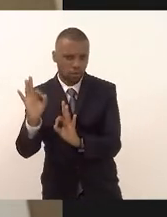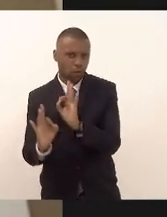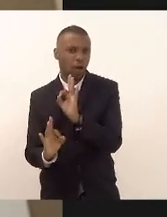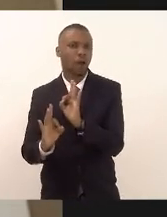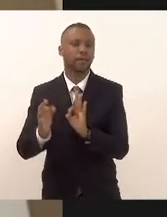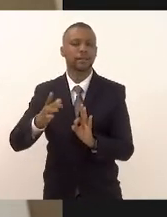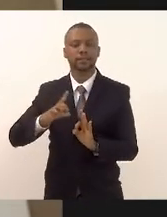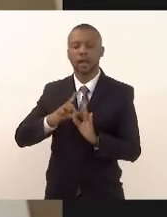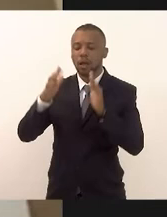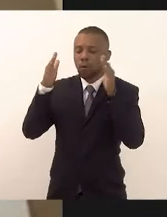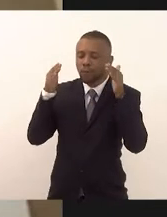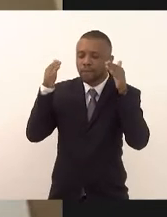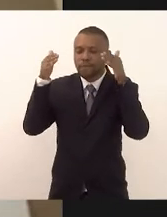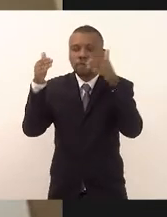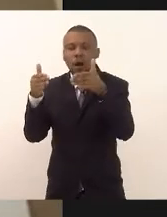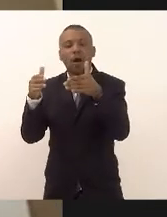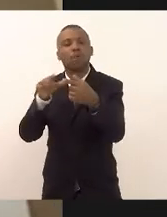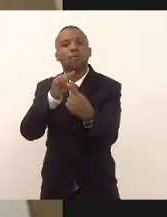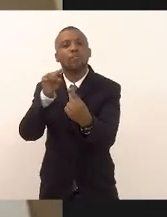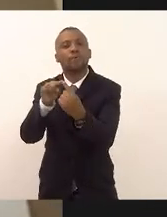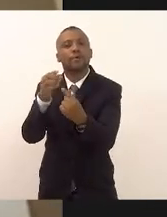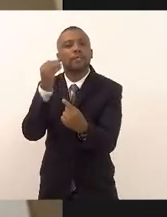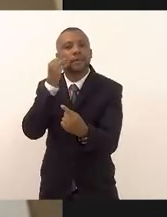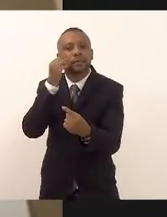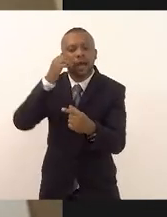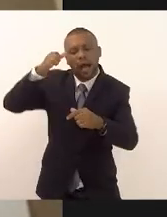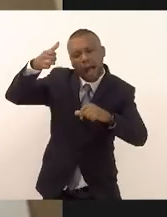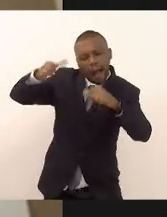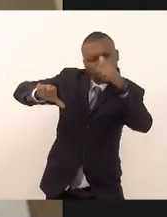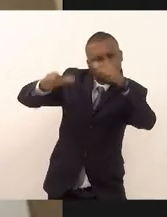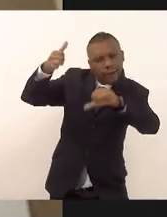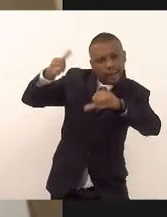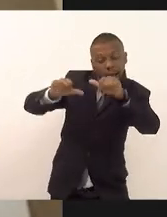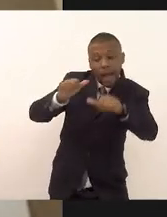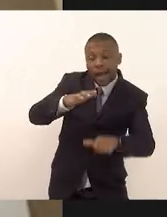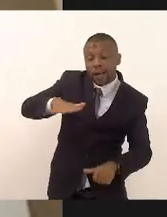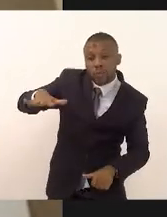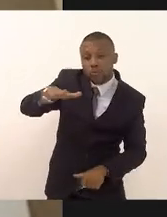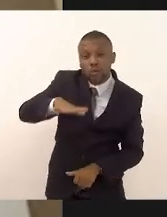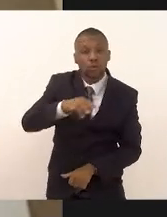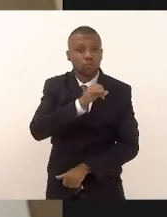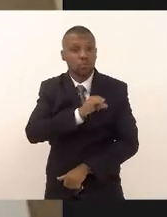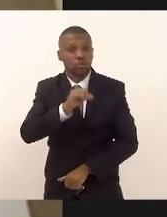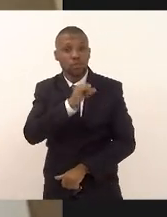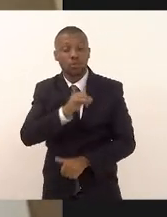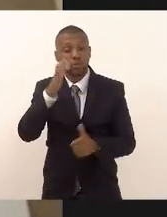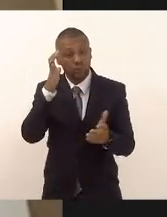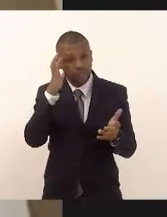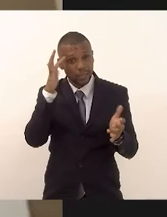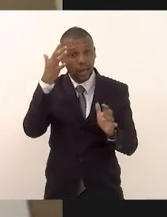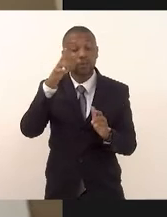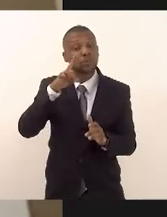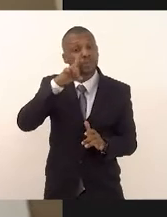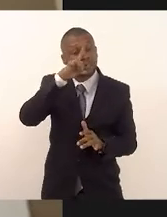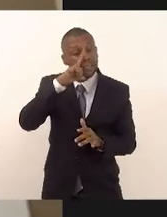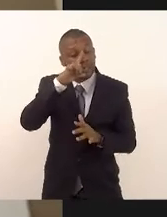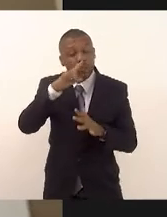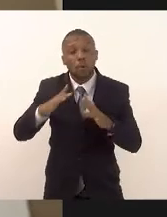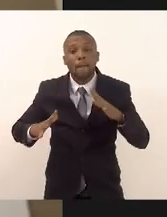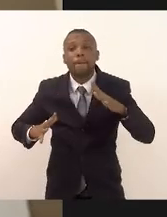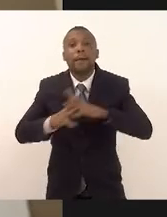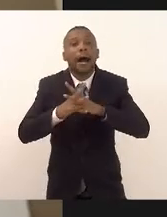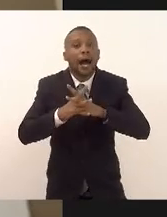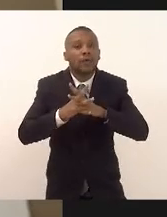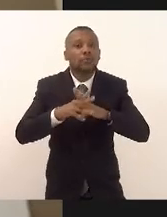estaria ali com o olhar de estimar no âmbito do nosso estado os cenários de risco máximo. Nós temos aí problemas sérios